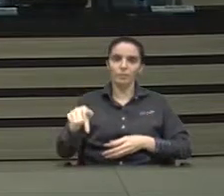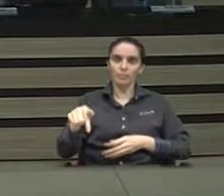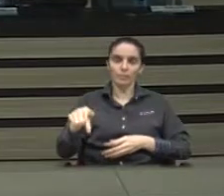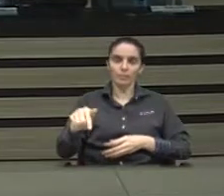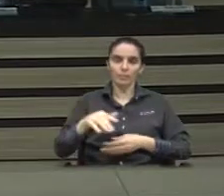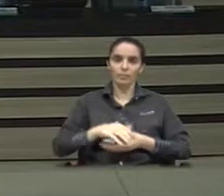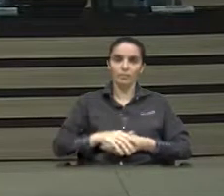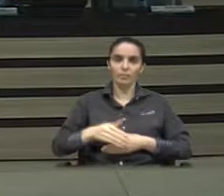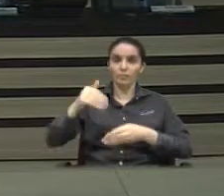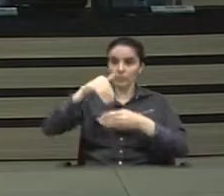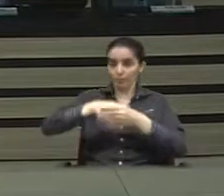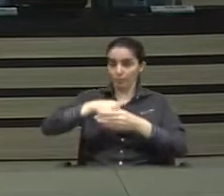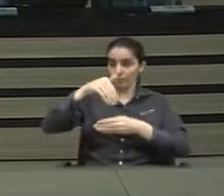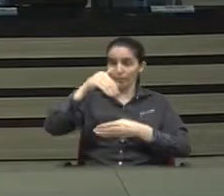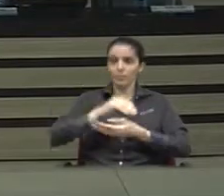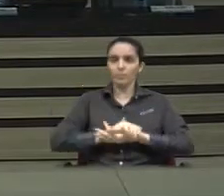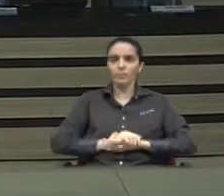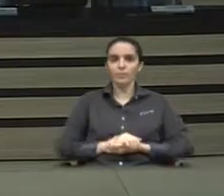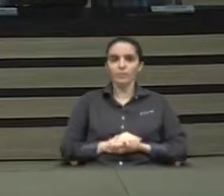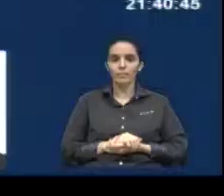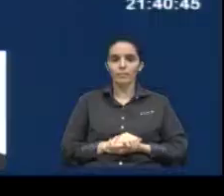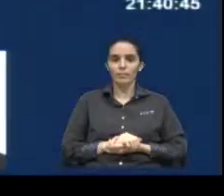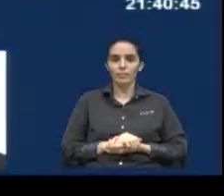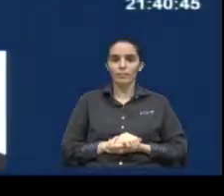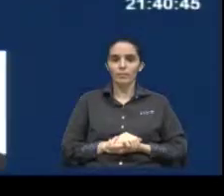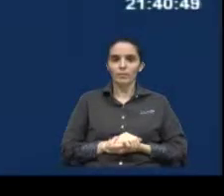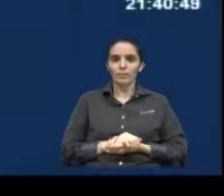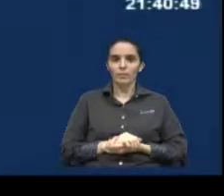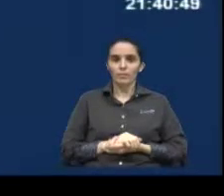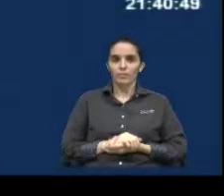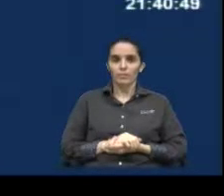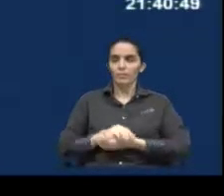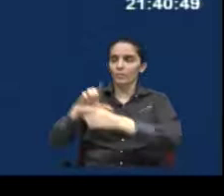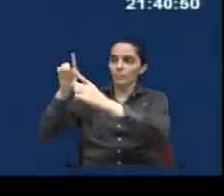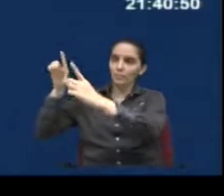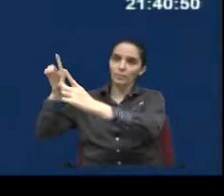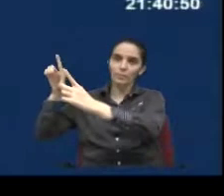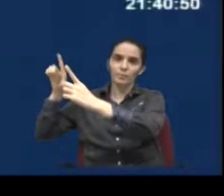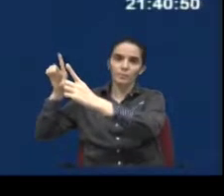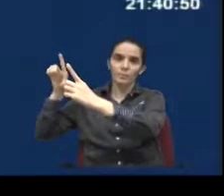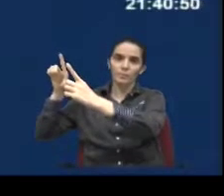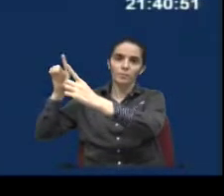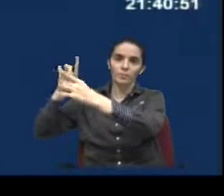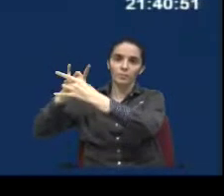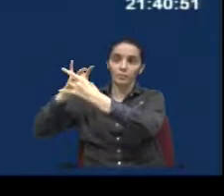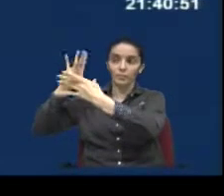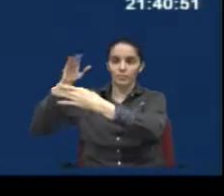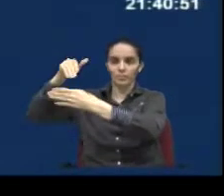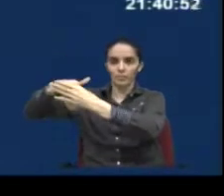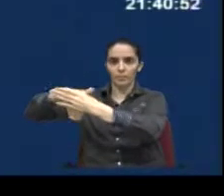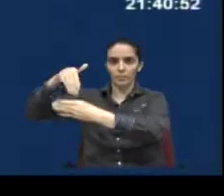290/2017, ele vai à votação. E o painel de votação, ele está aberto.